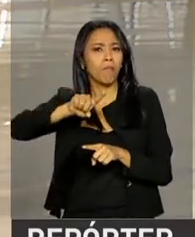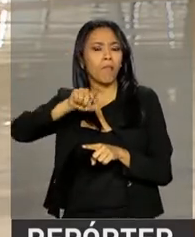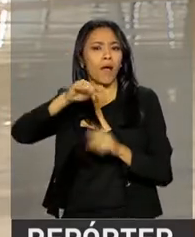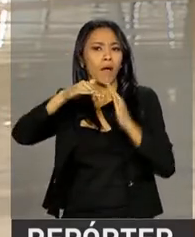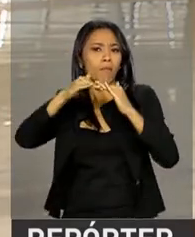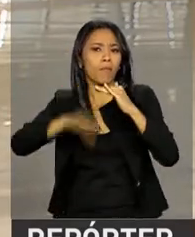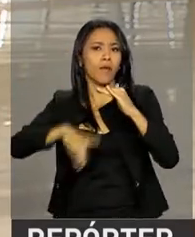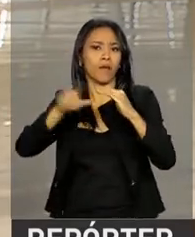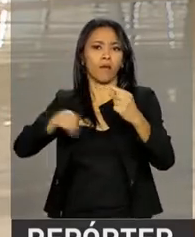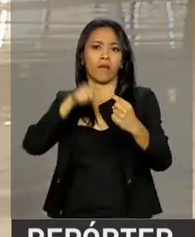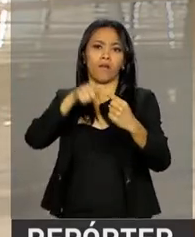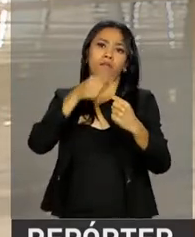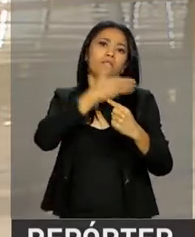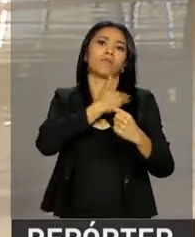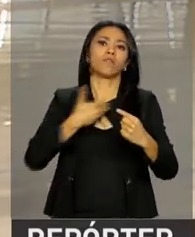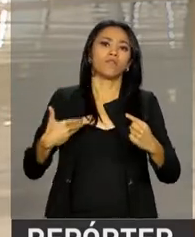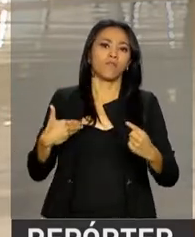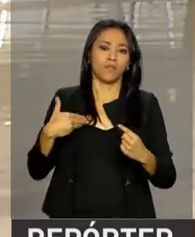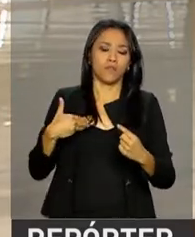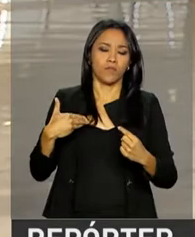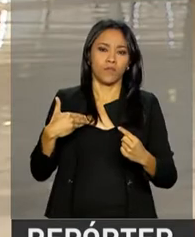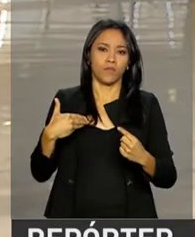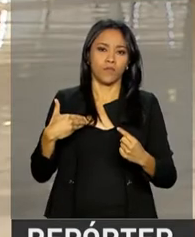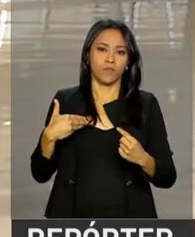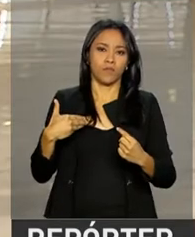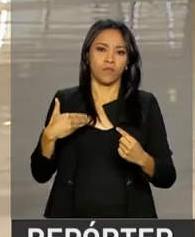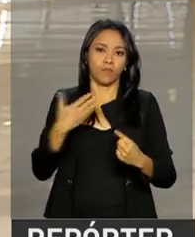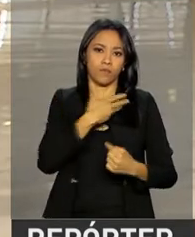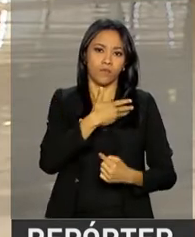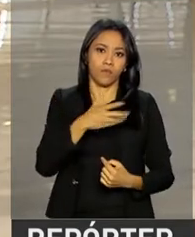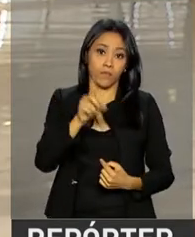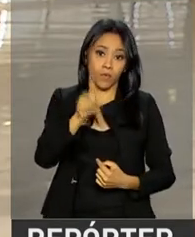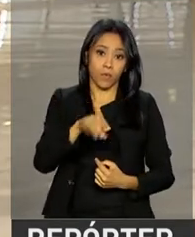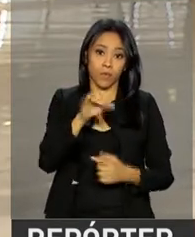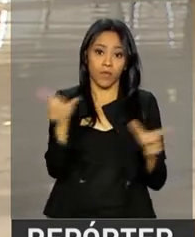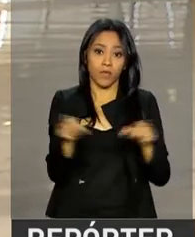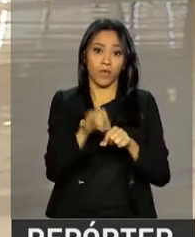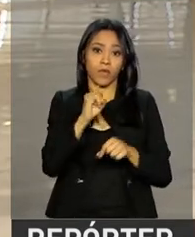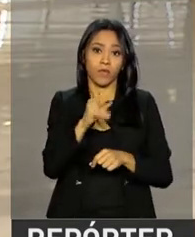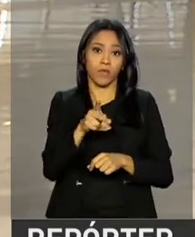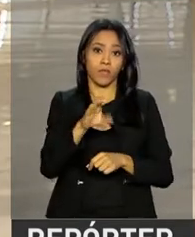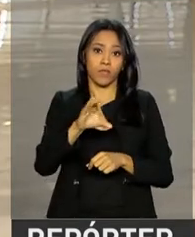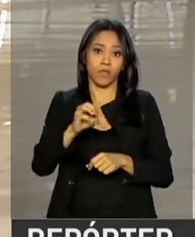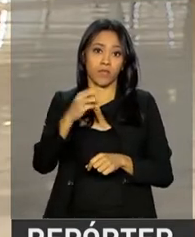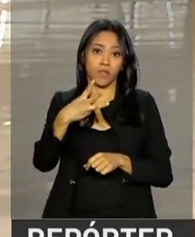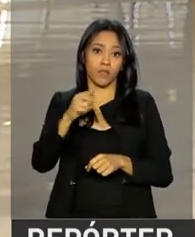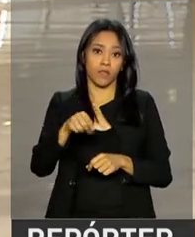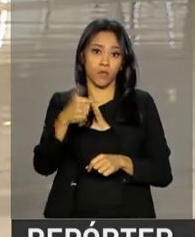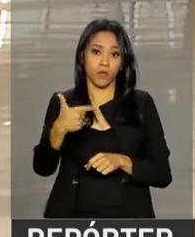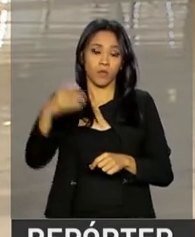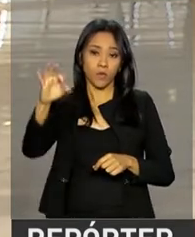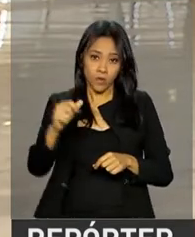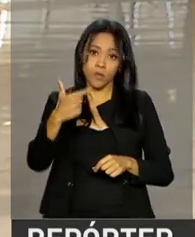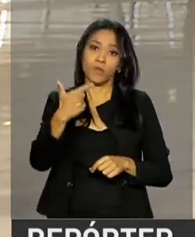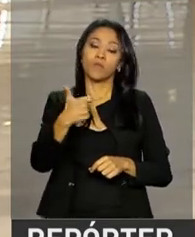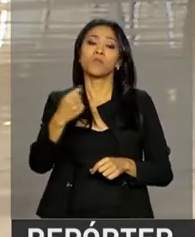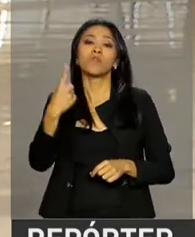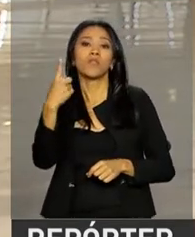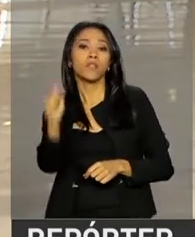da meta do governo, com a alta do IPC de 3,2% em 2017 e